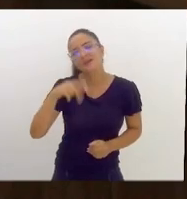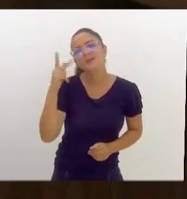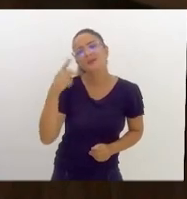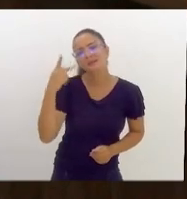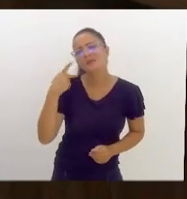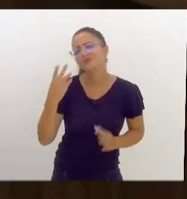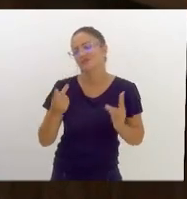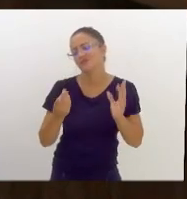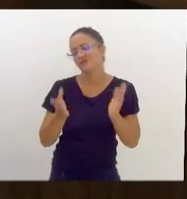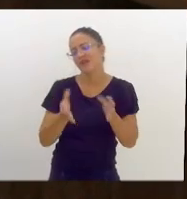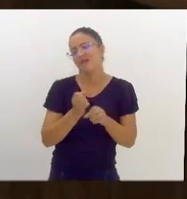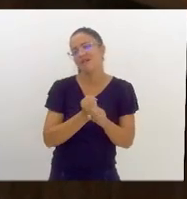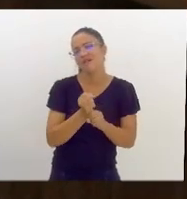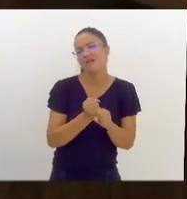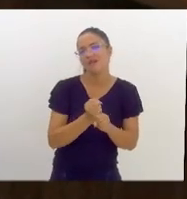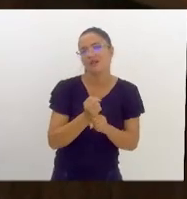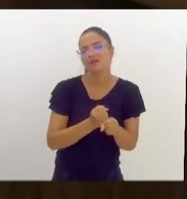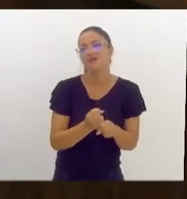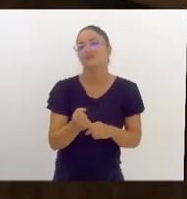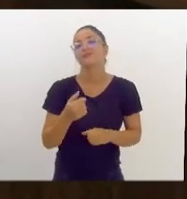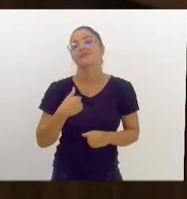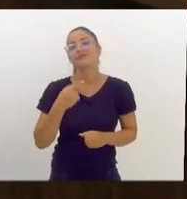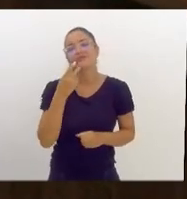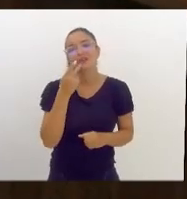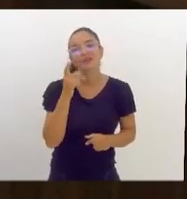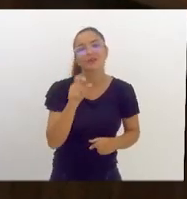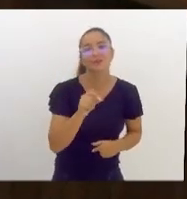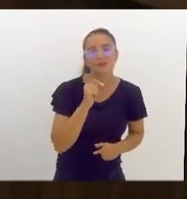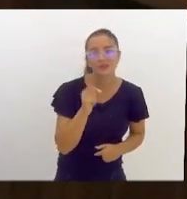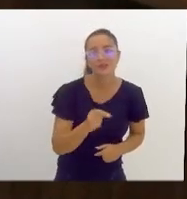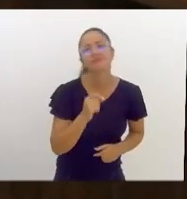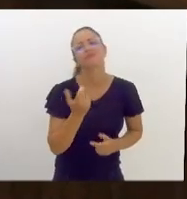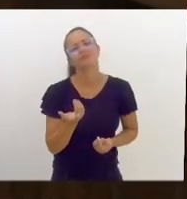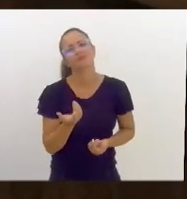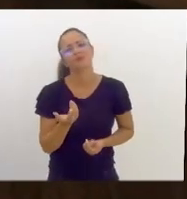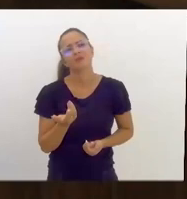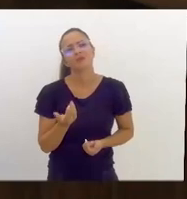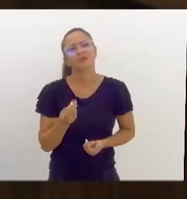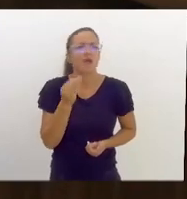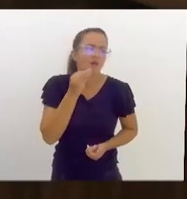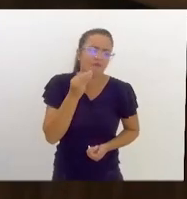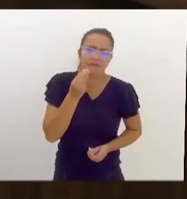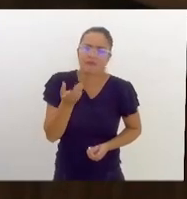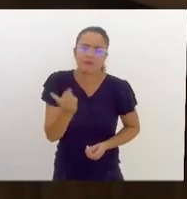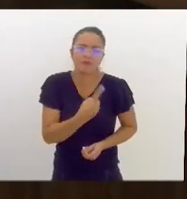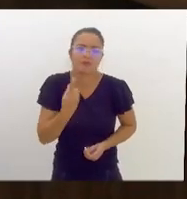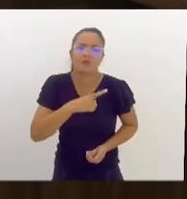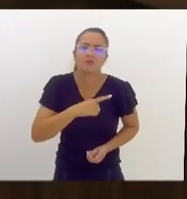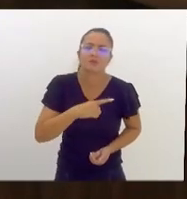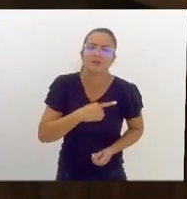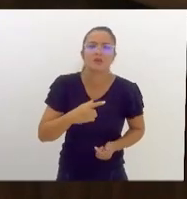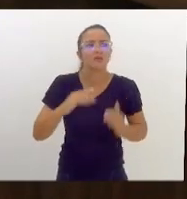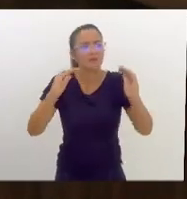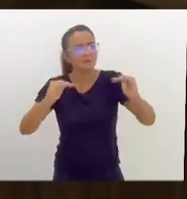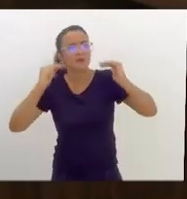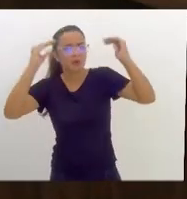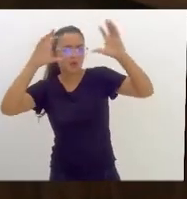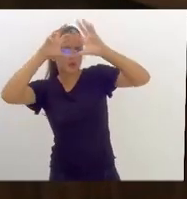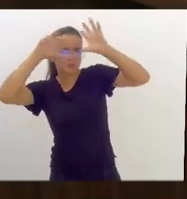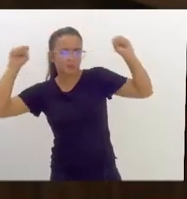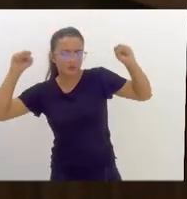presidente, que muitas das vezes essa questão, óbvio que nós temos lá o Supremo Tribunal Federal, quem decide